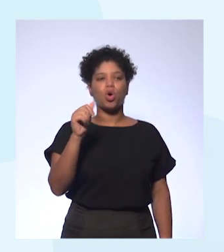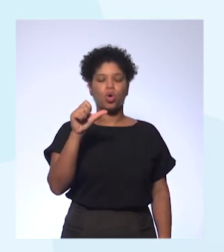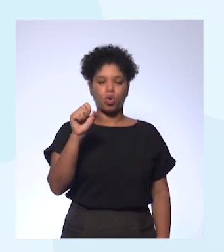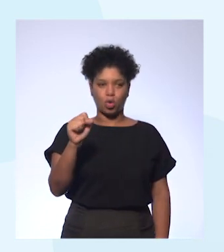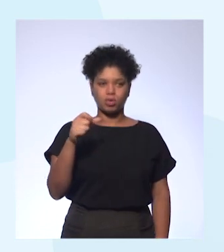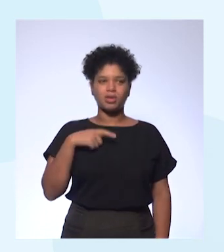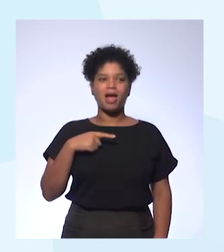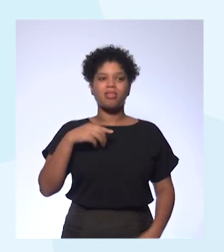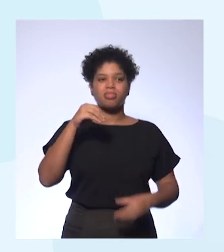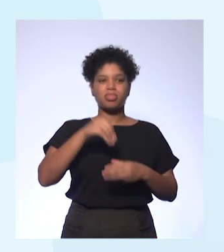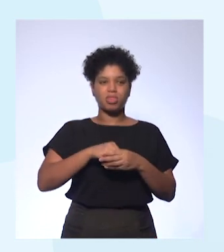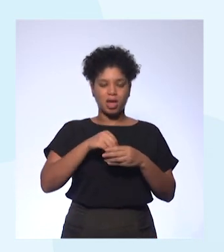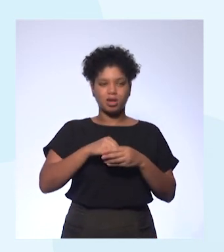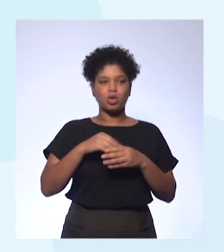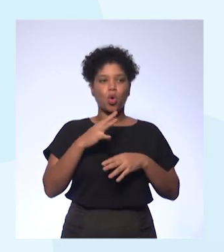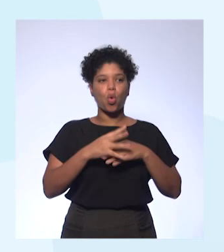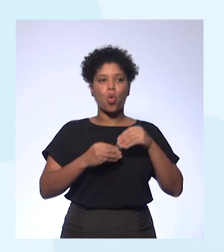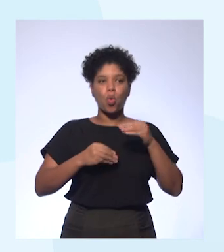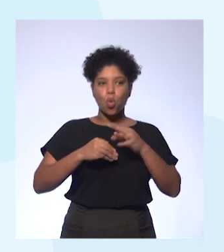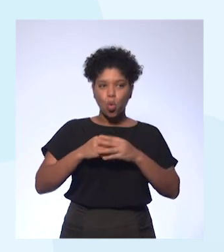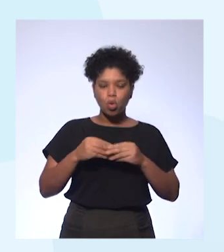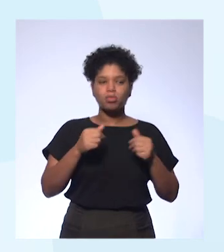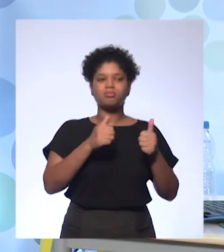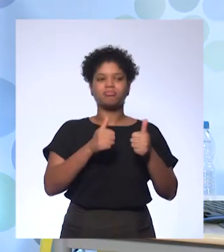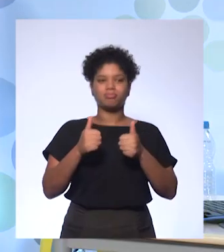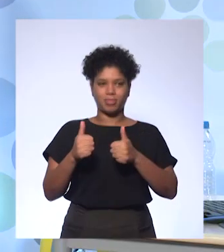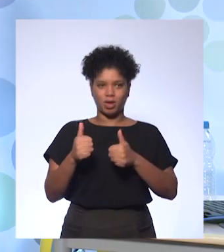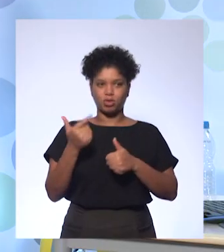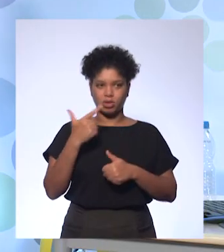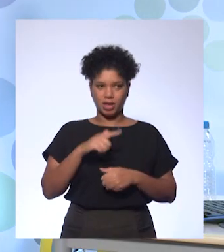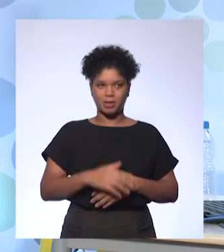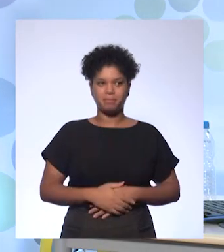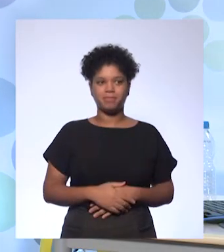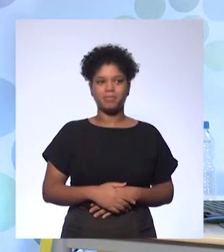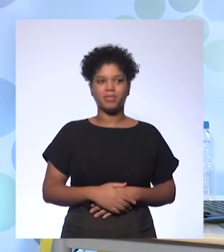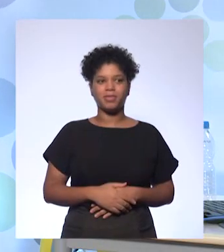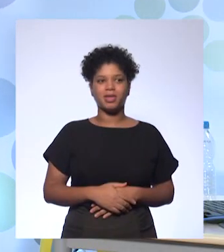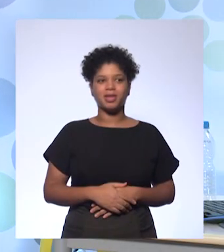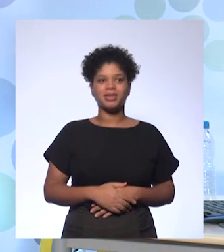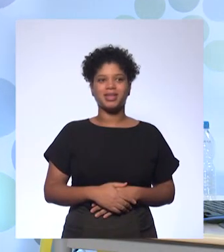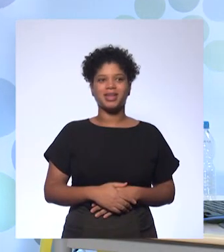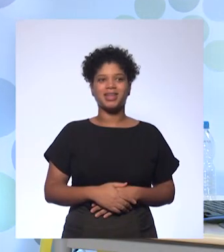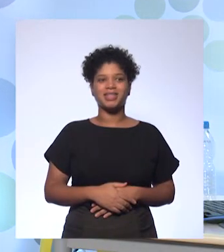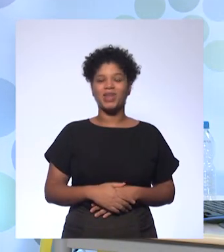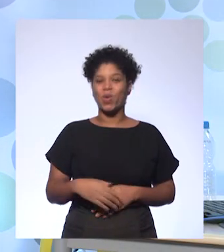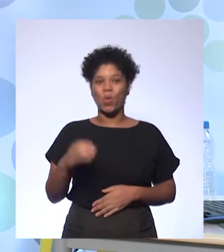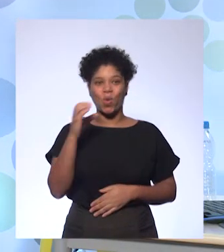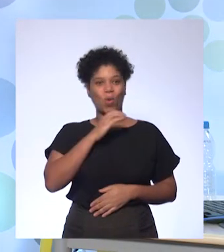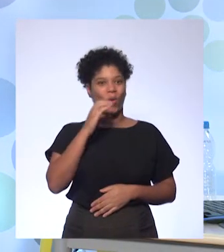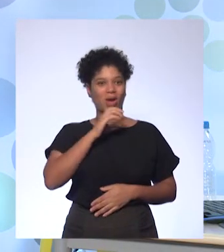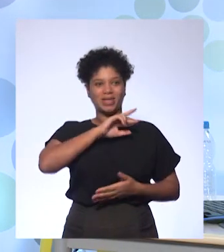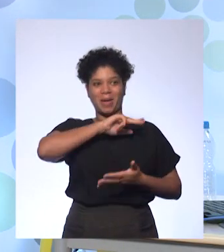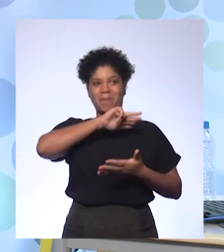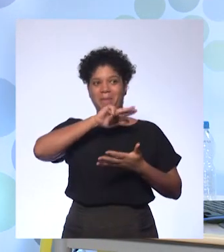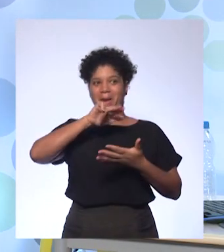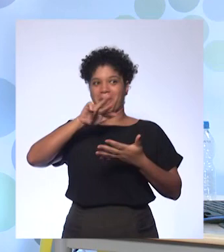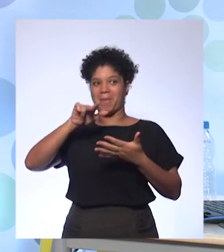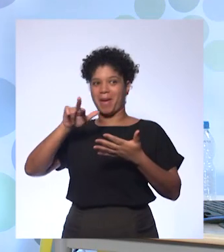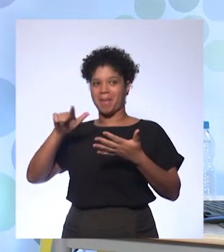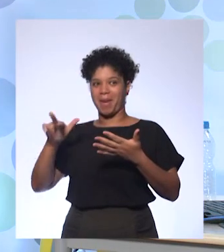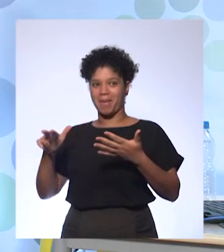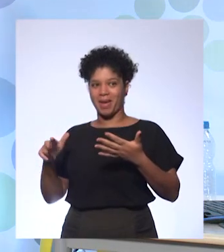apresentar grande capacidade de regeneração. E aí, depois dessa maratona, a gente